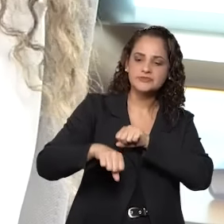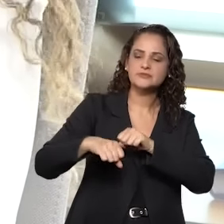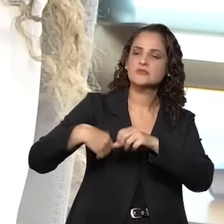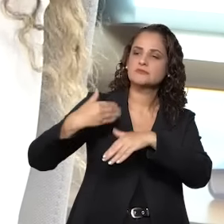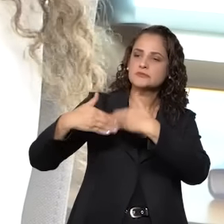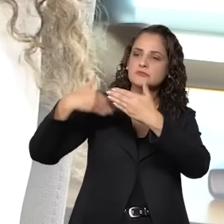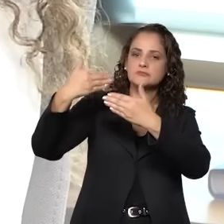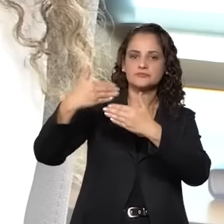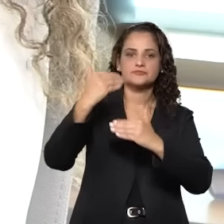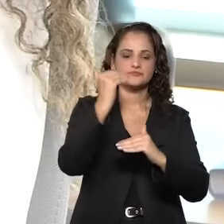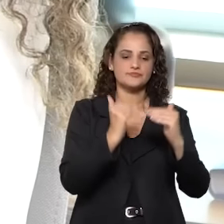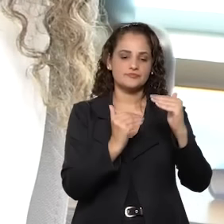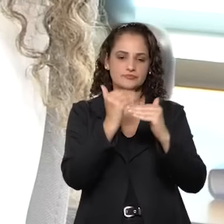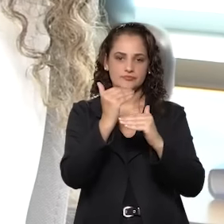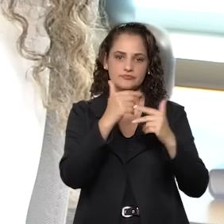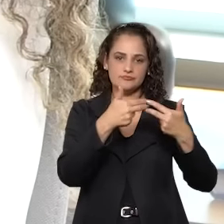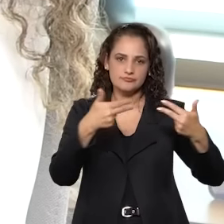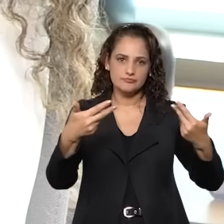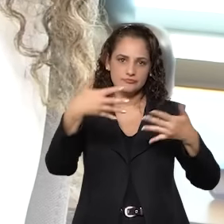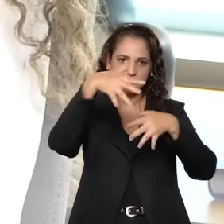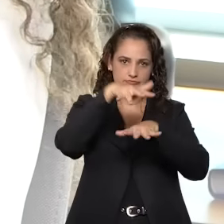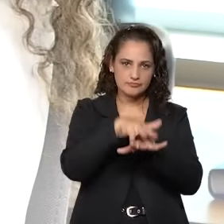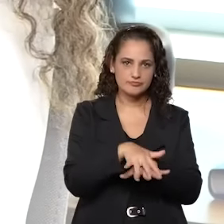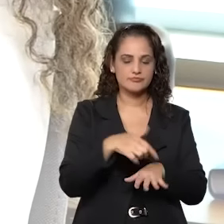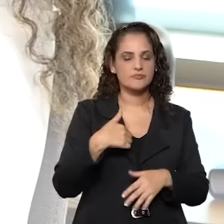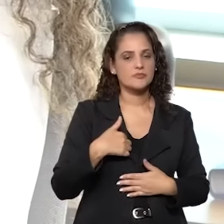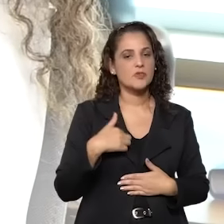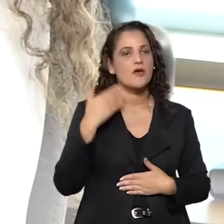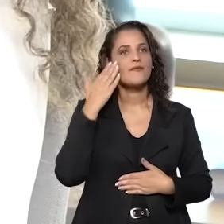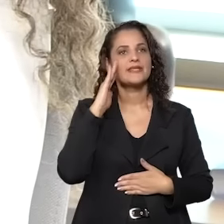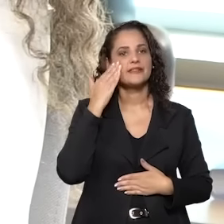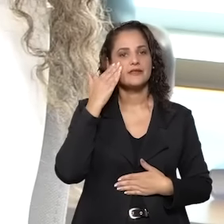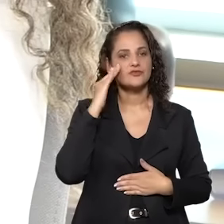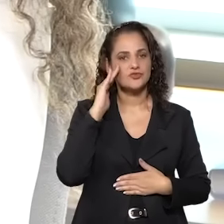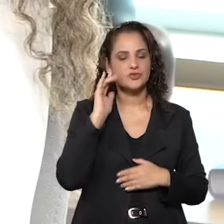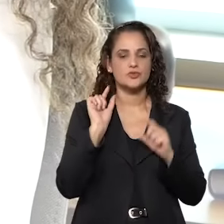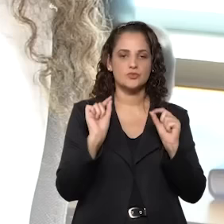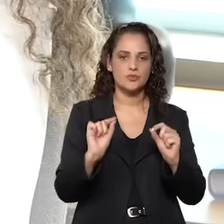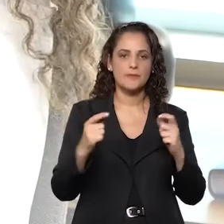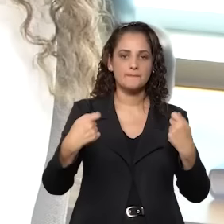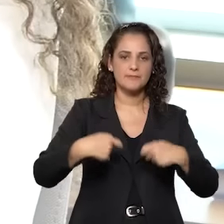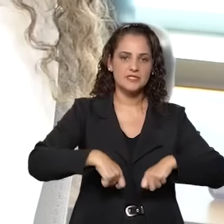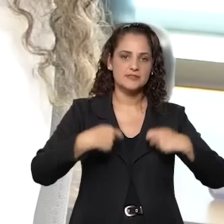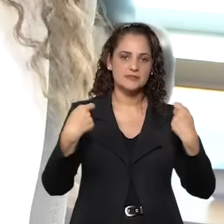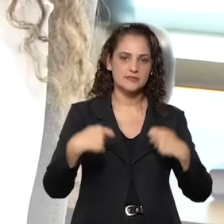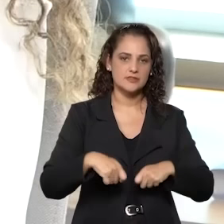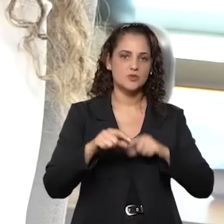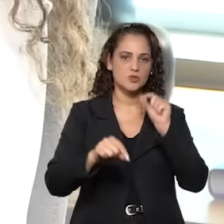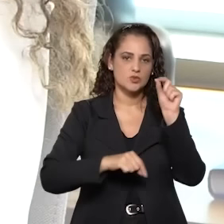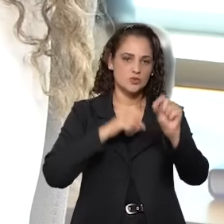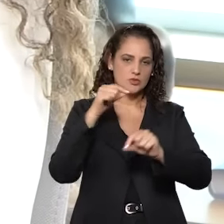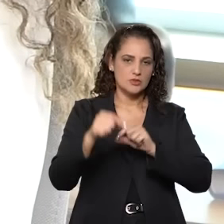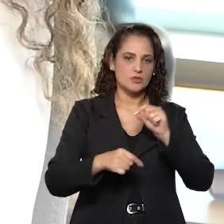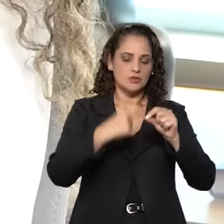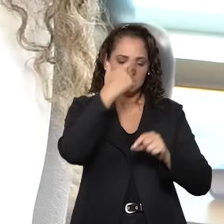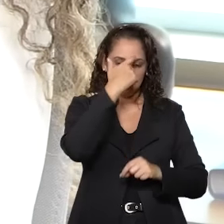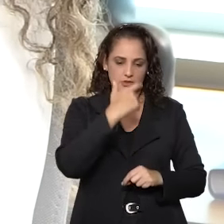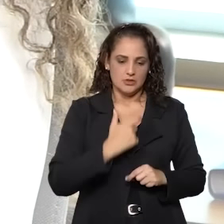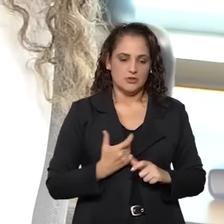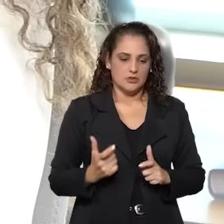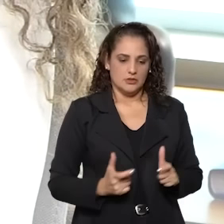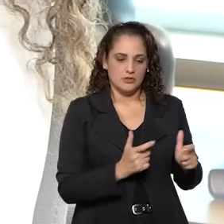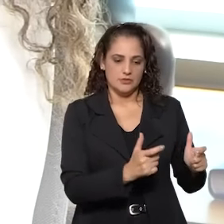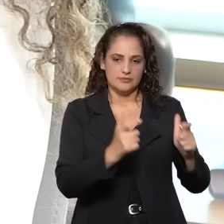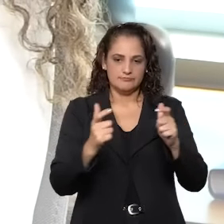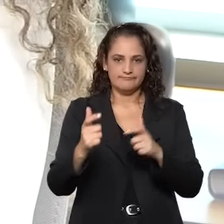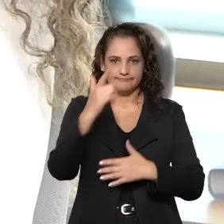entendi que eu precisava né ser nesses espaços é ser uma pessoa acolhedora né então assim